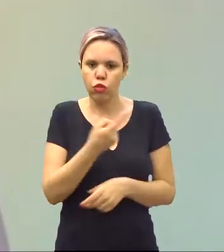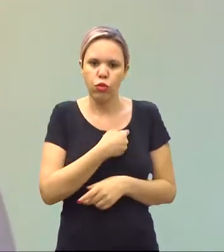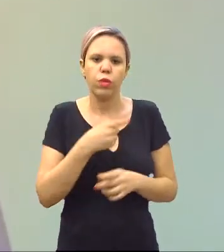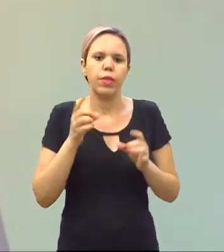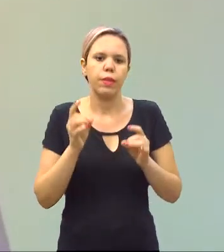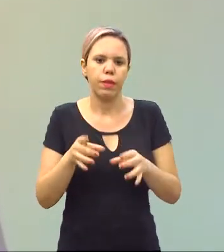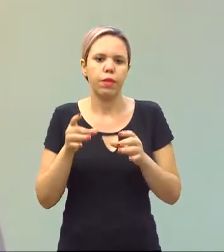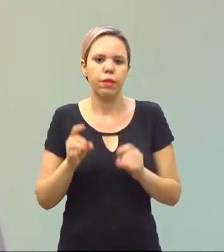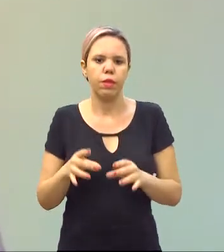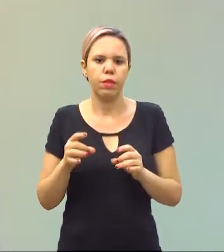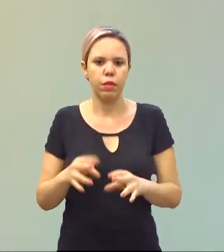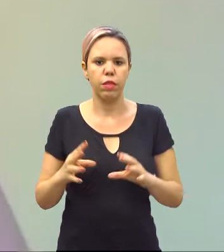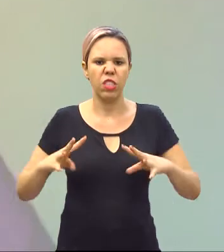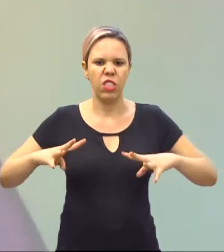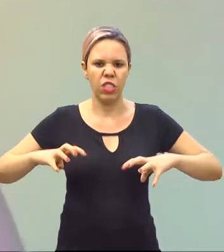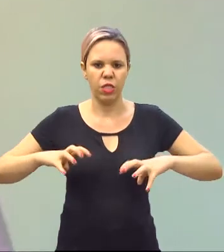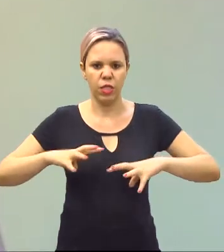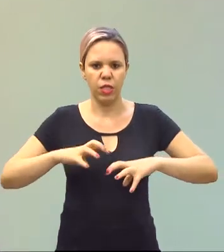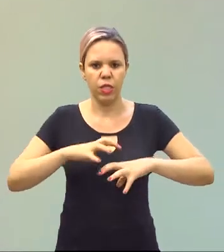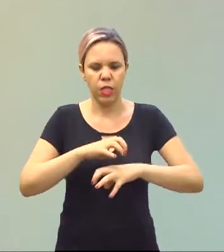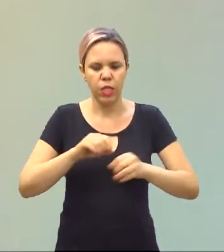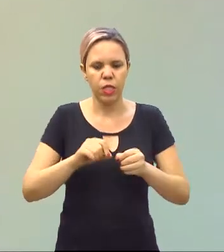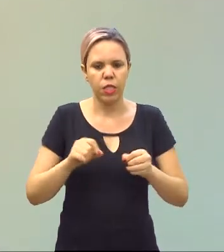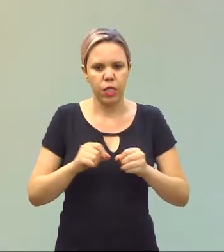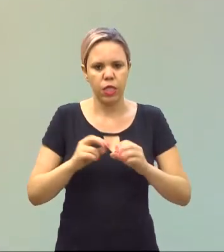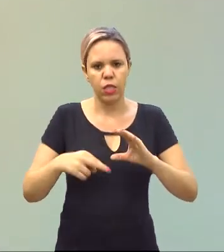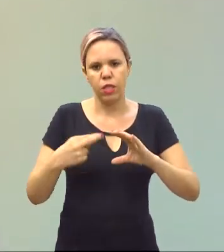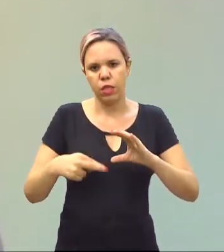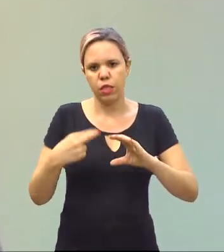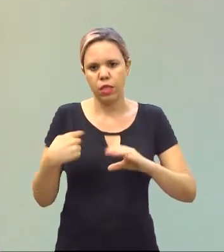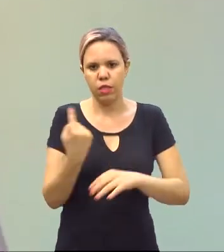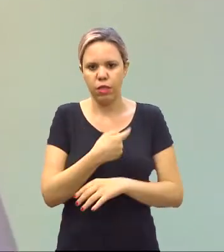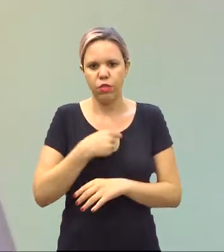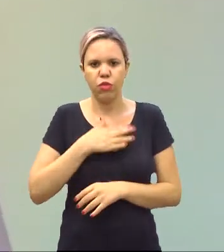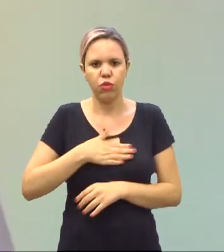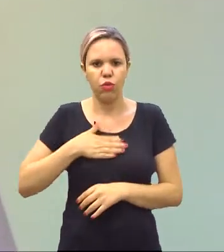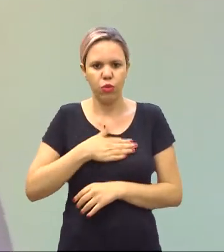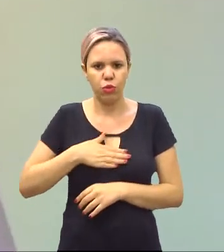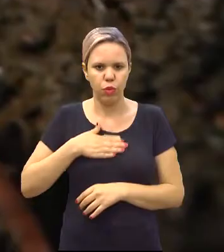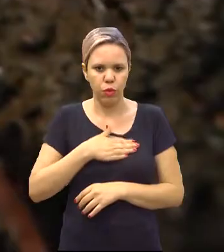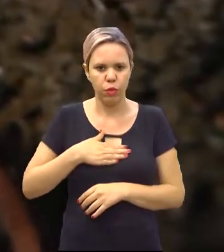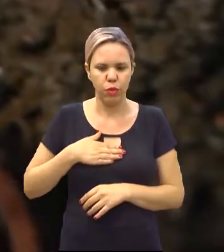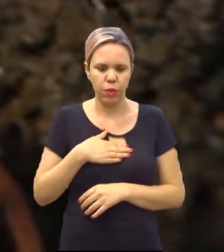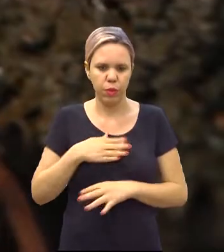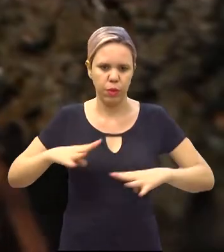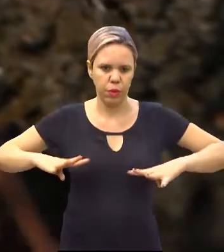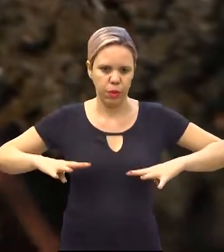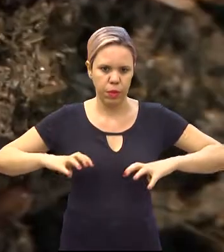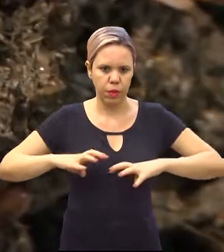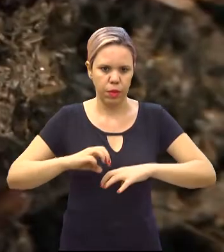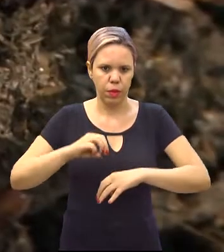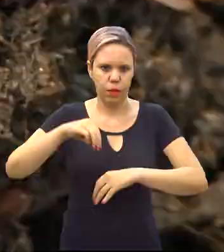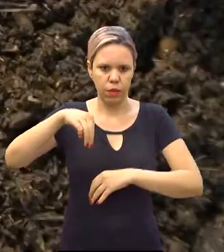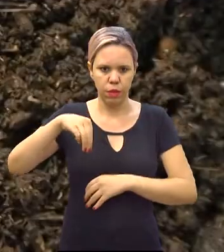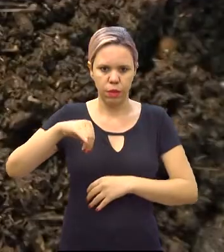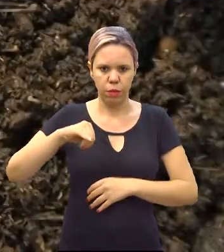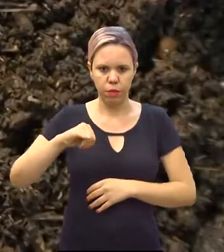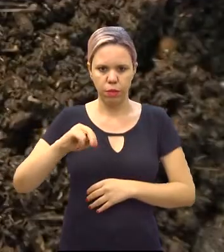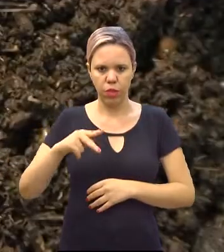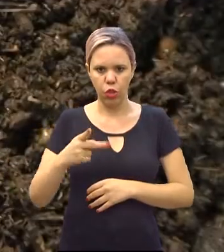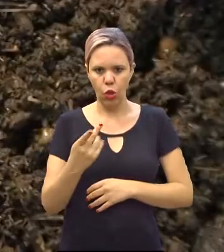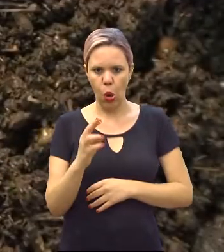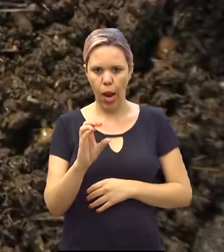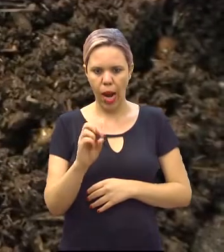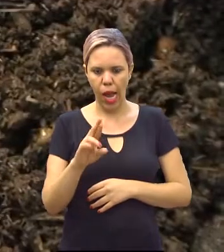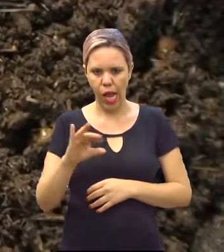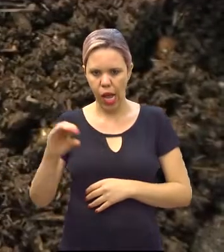né, as vermes composteiras, que a gente gosta de chamar de minhocário, são onde as minhocas que